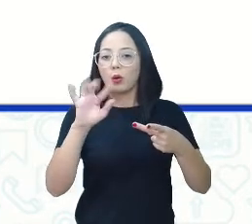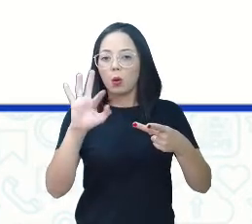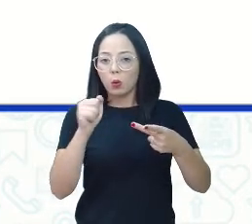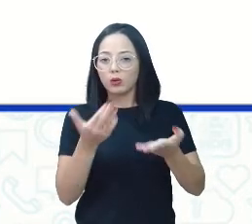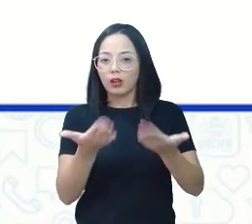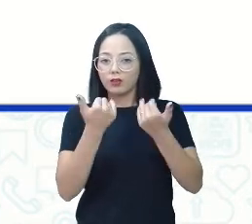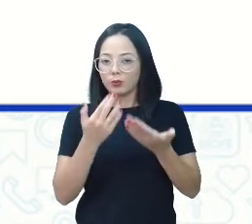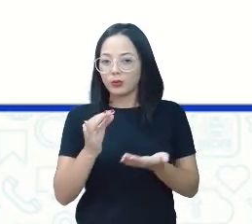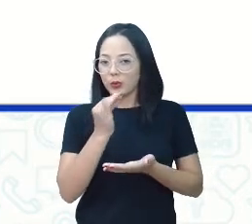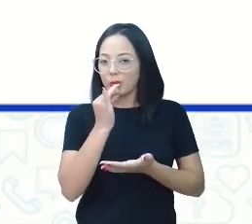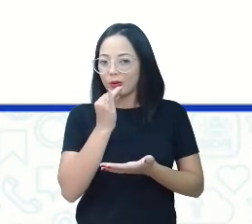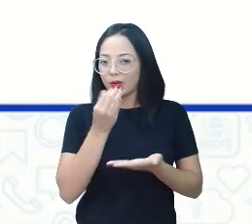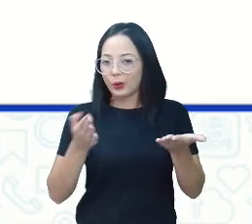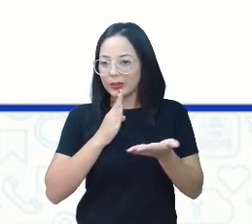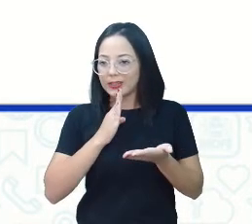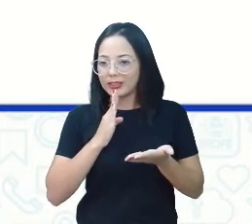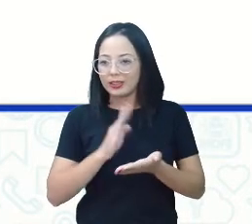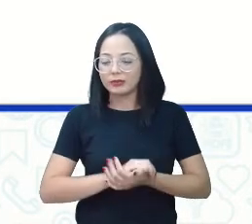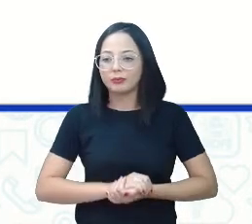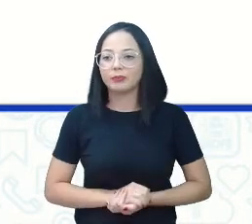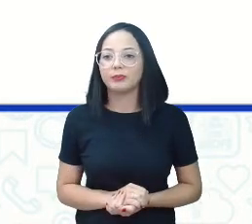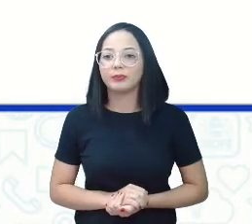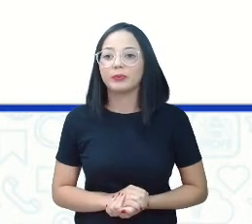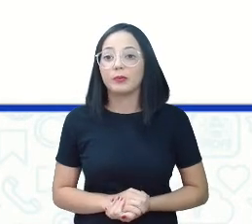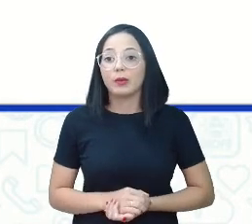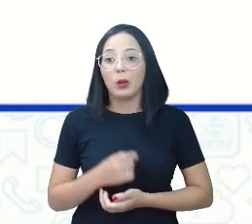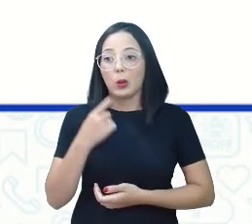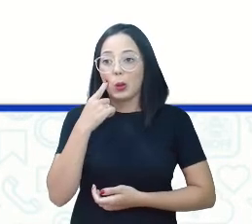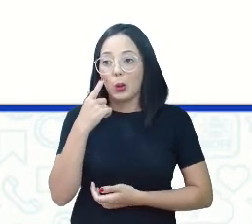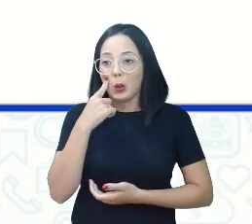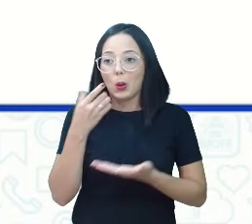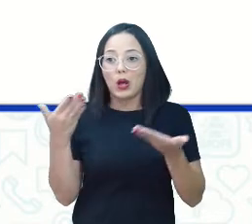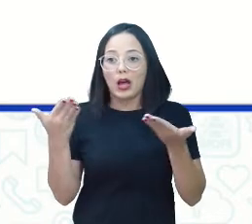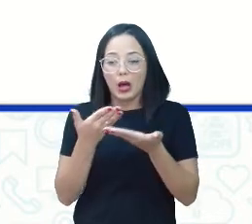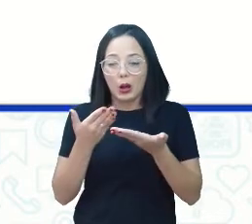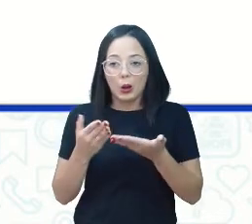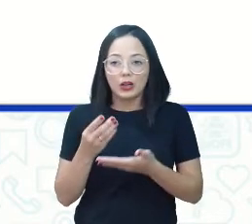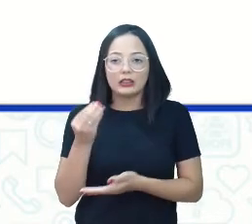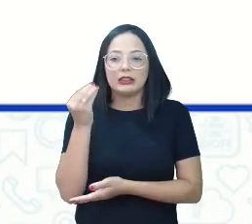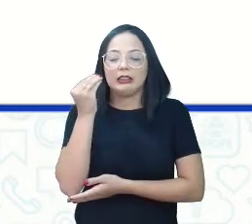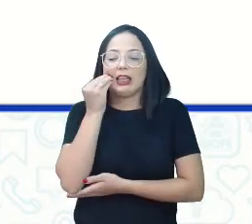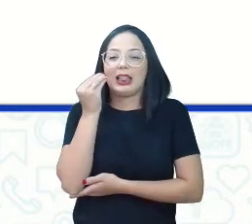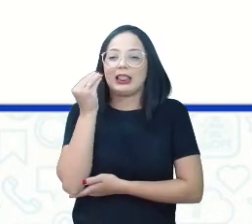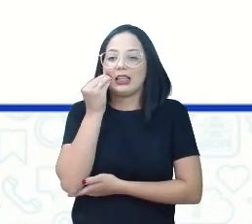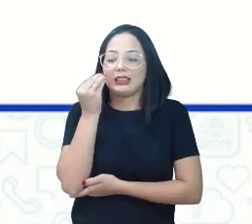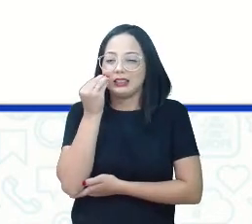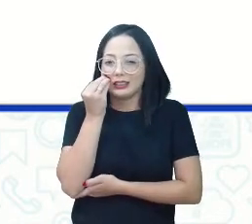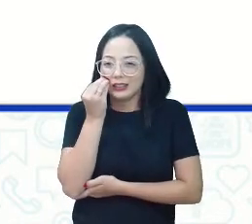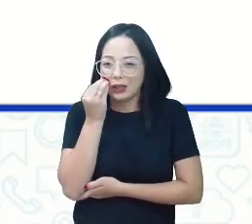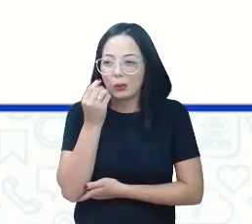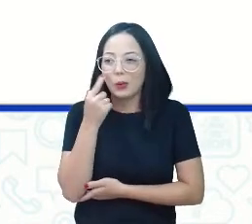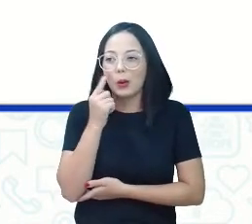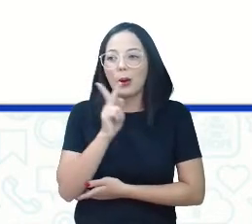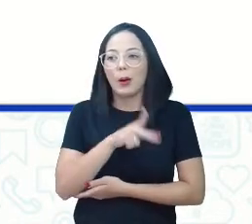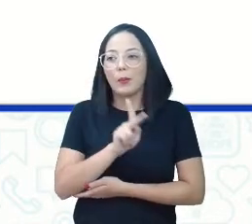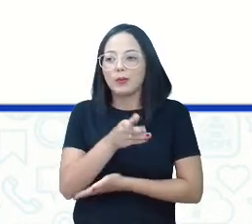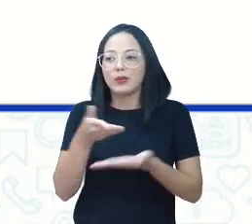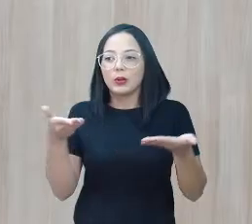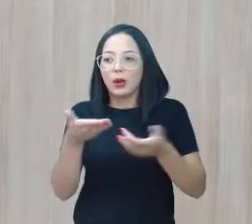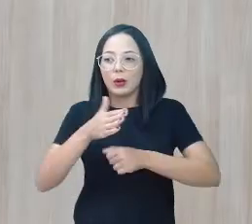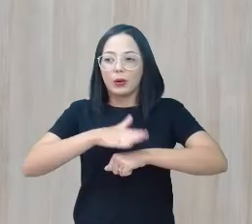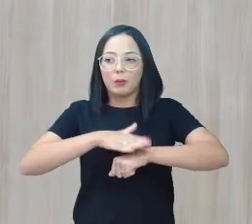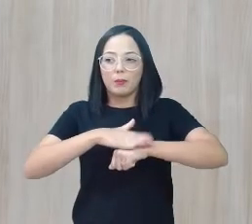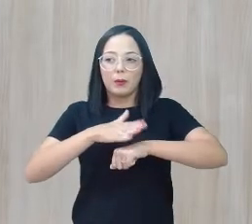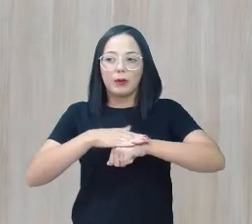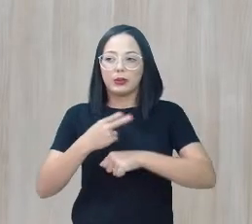conhecer esses exemplos? Vejam só, tentação, né? Professora de vocês agora do momento